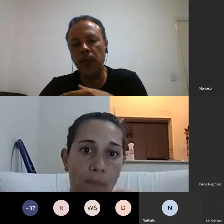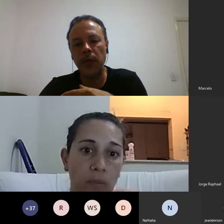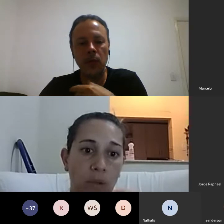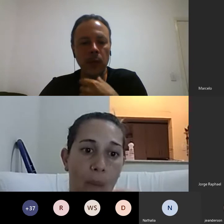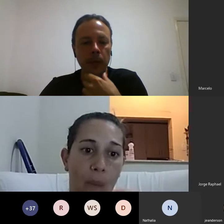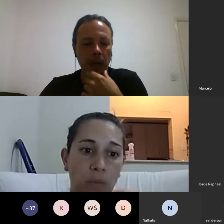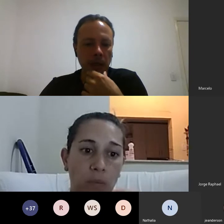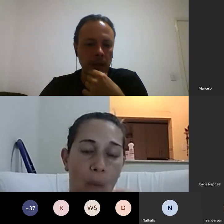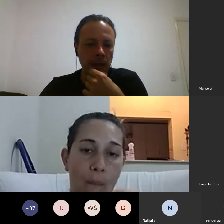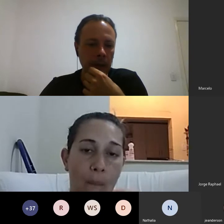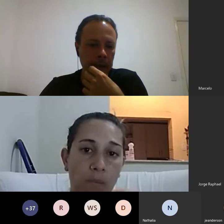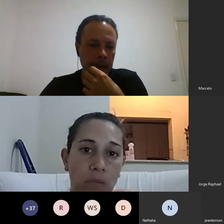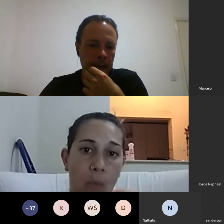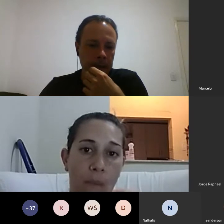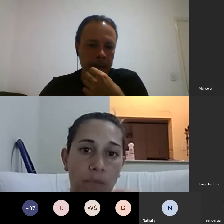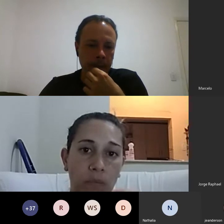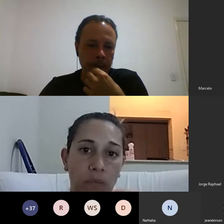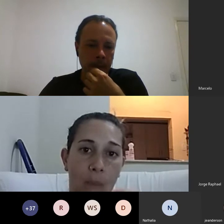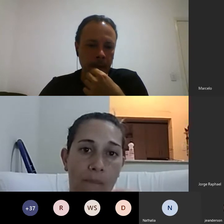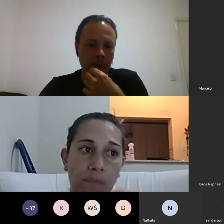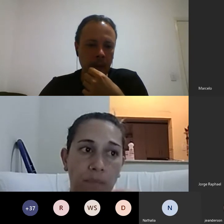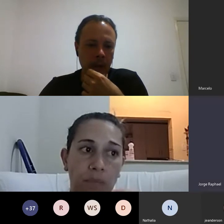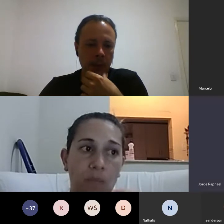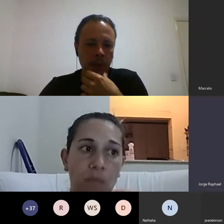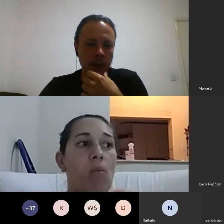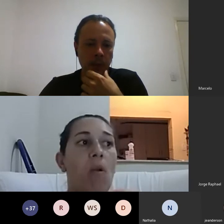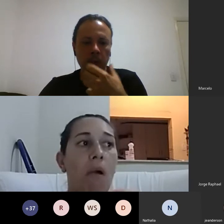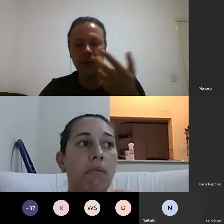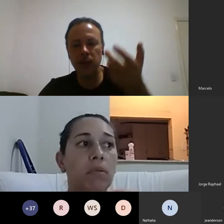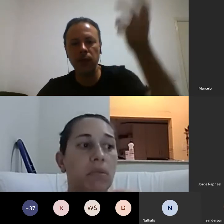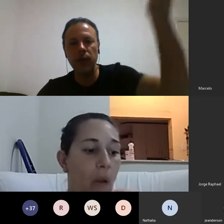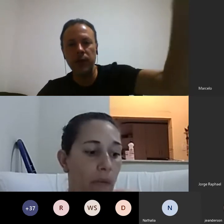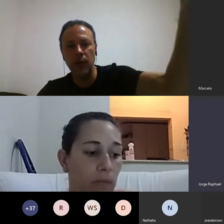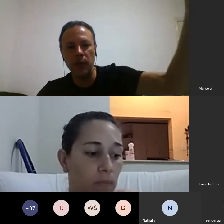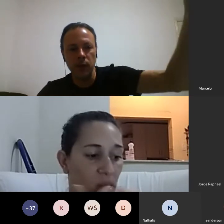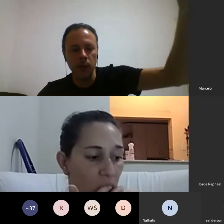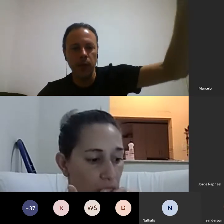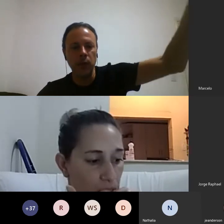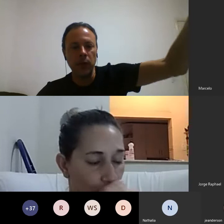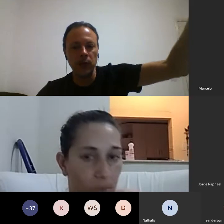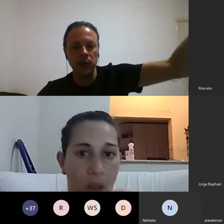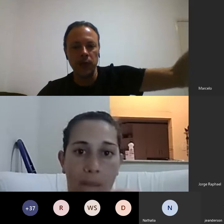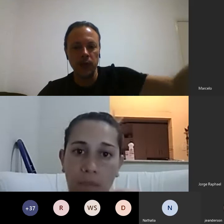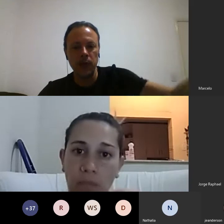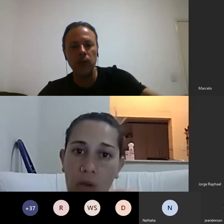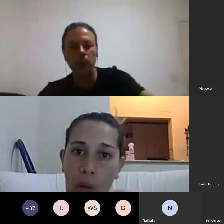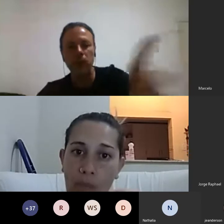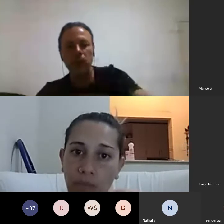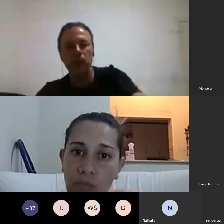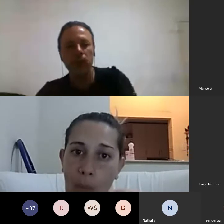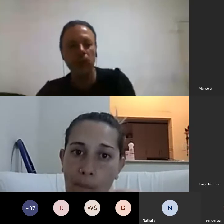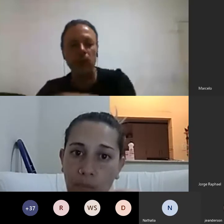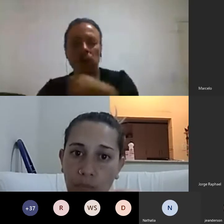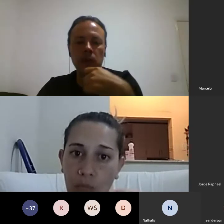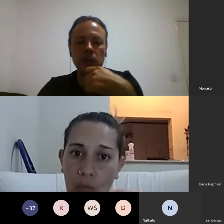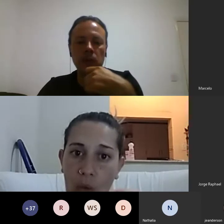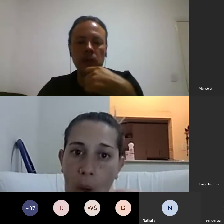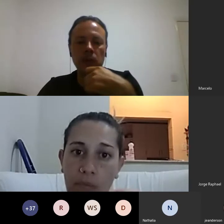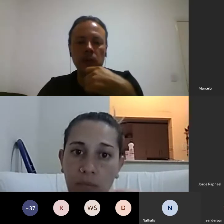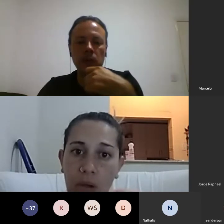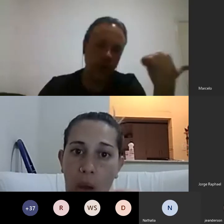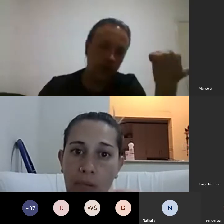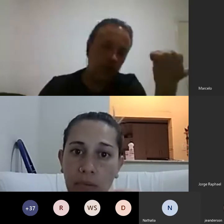dentro da aula de projeto como prática, tá? Por exemplo, como é que vocês vão fazer isso no projeto de vocês? Então, vamos para a aula